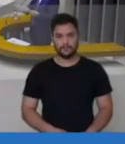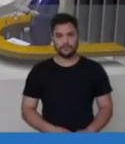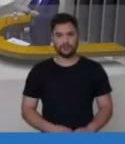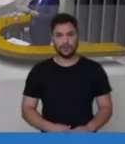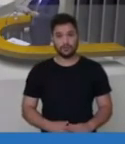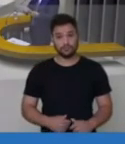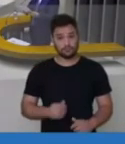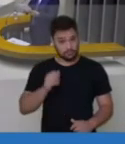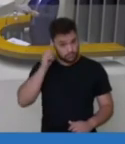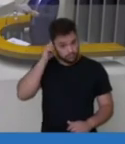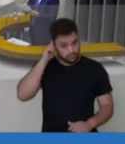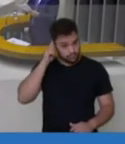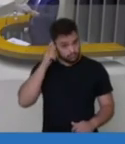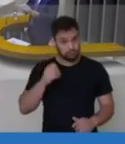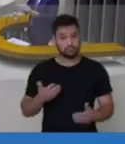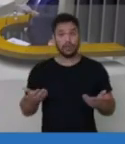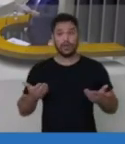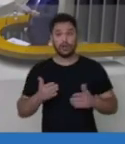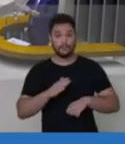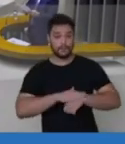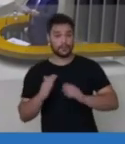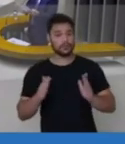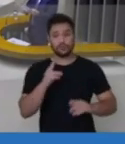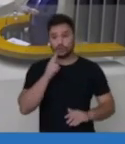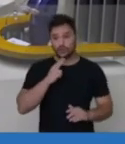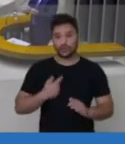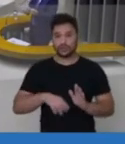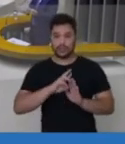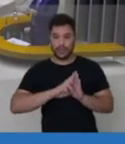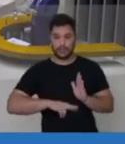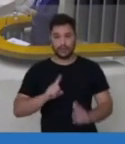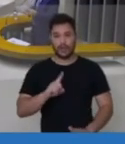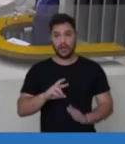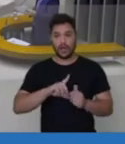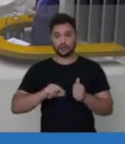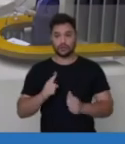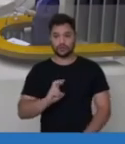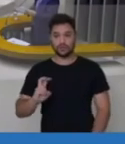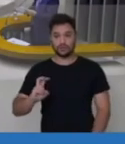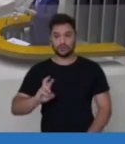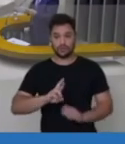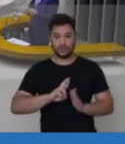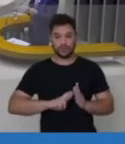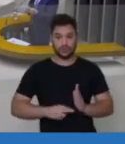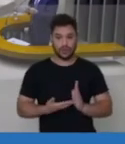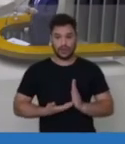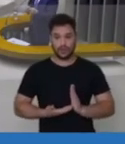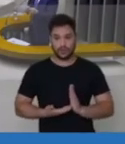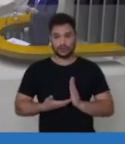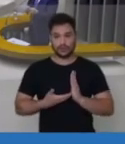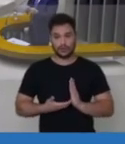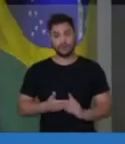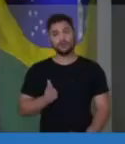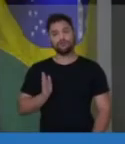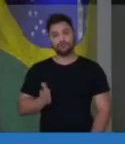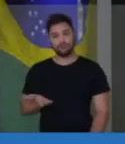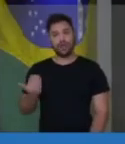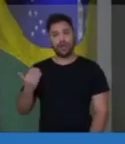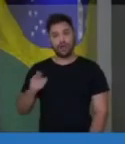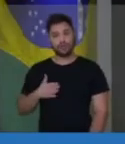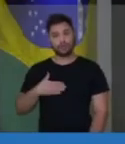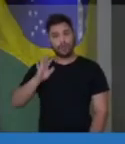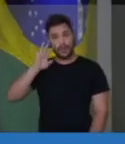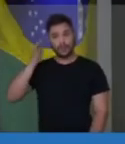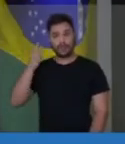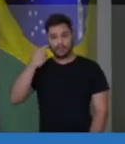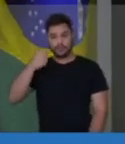já se encontra em regime de urgência regimental, artigo 155 do Regimento Interno da Câmara, tendo havido minha